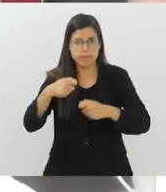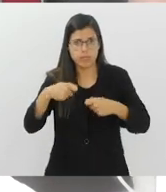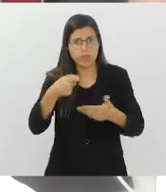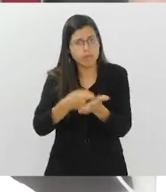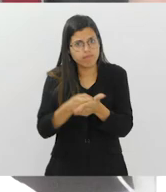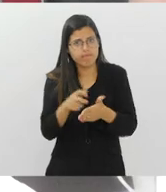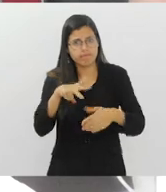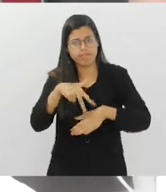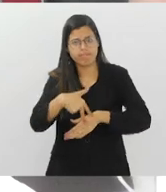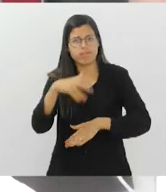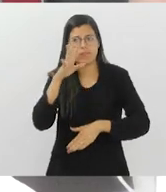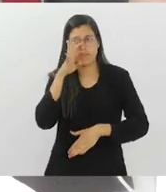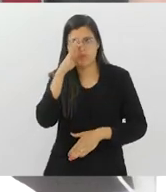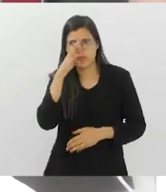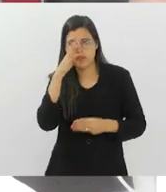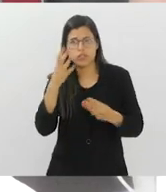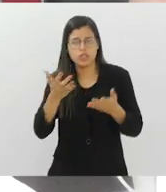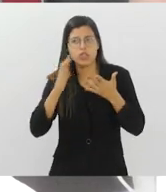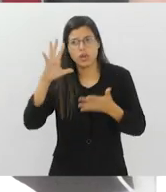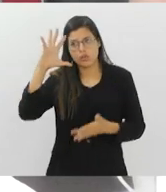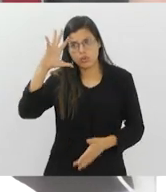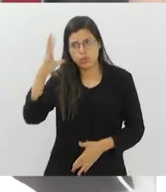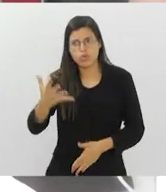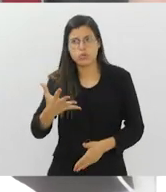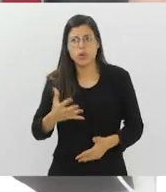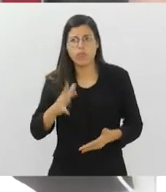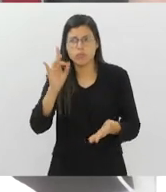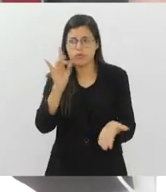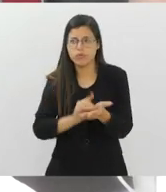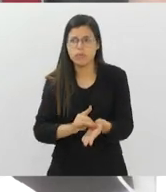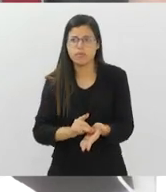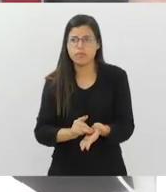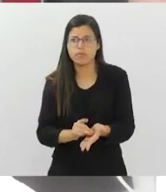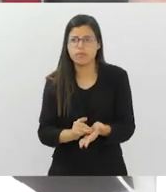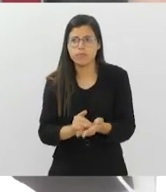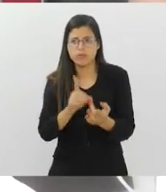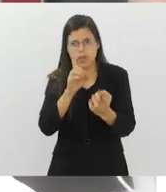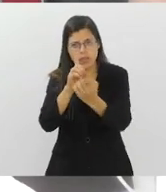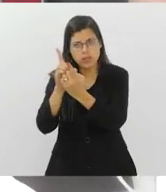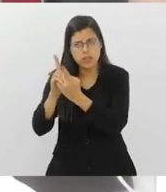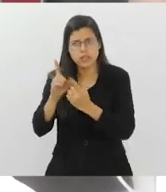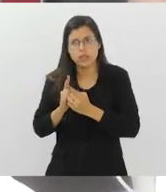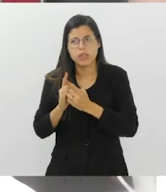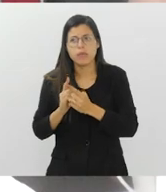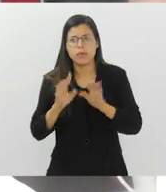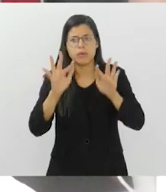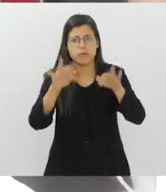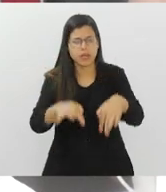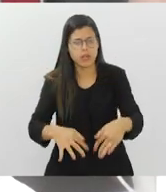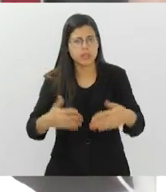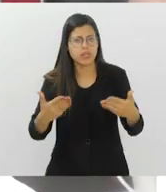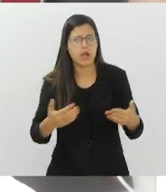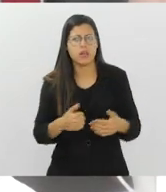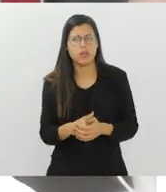a gente quer é solução, de fato, uma solução verdadeira, de atendimento que seja concluído, de ou